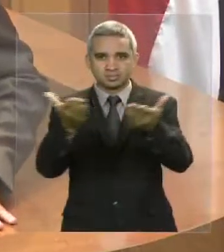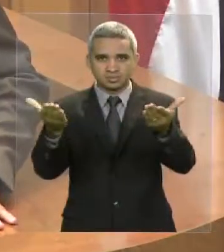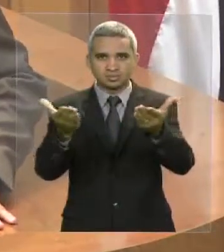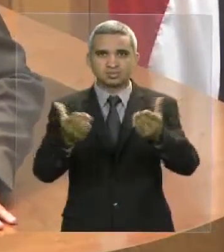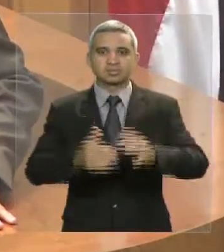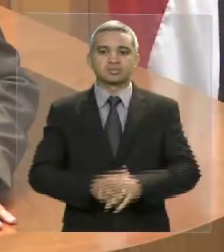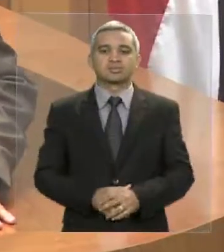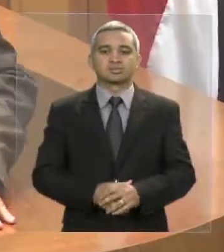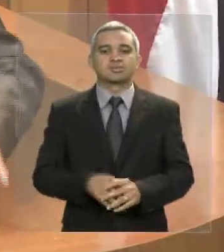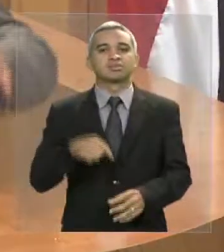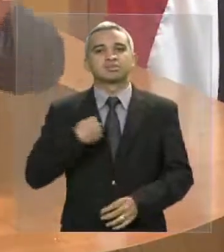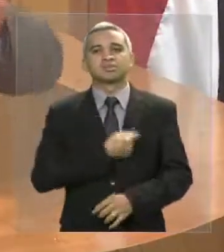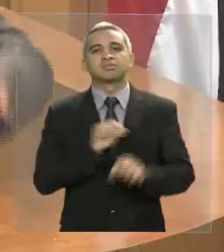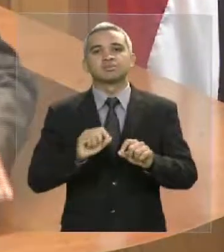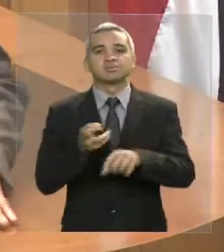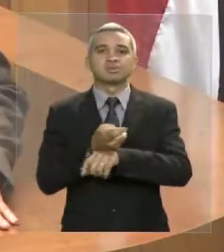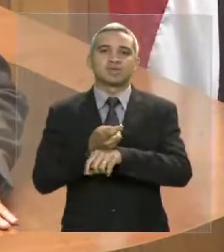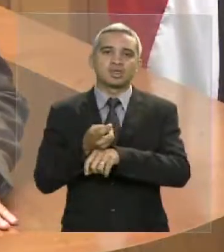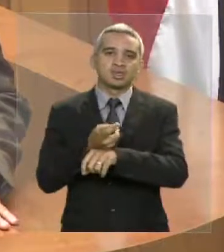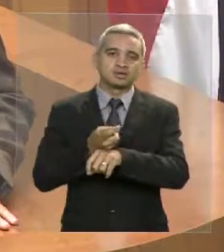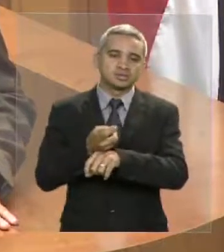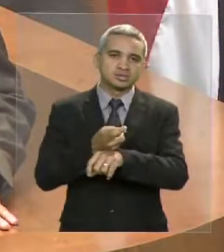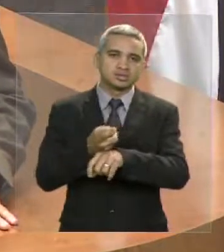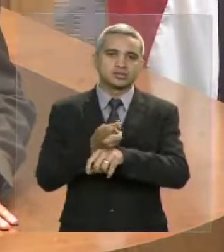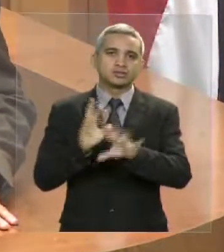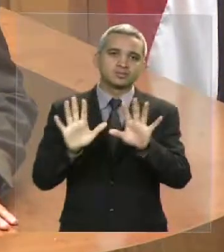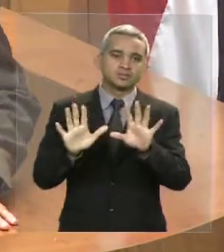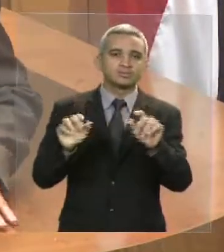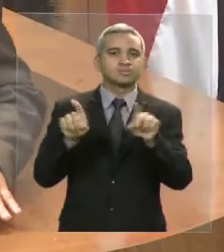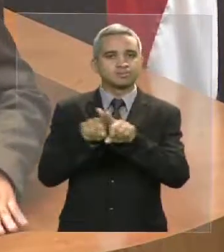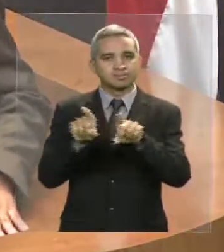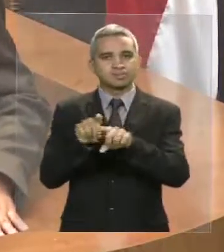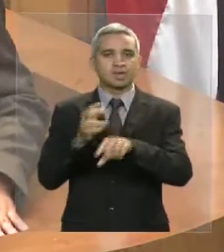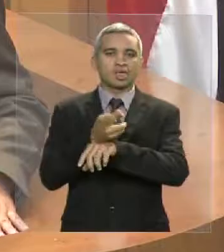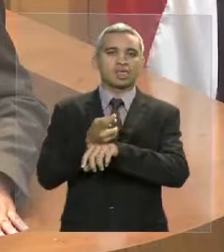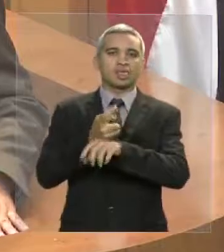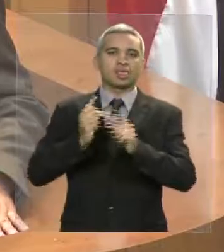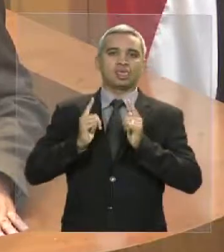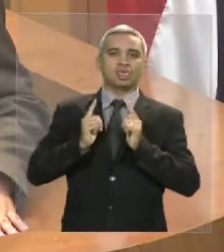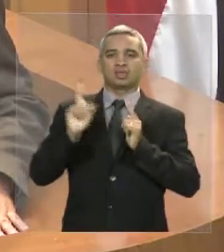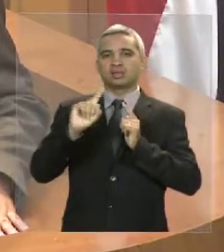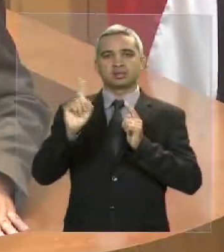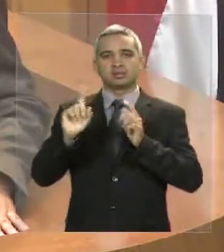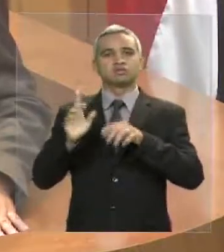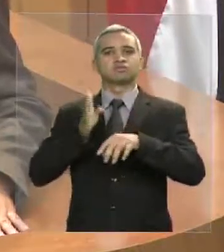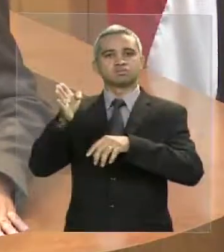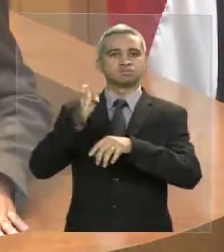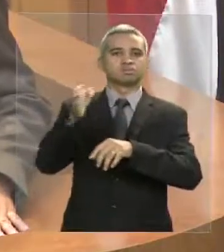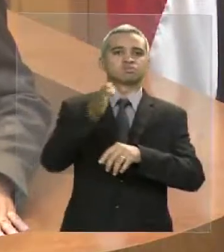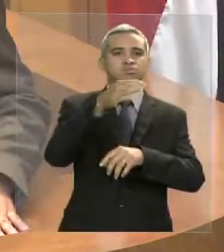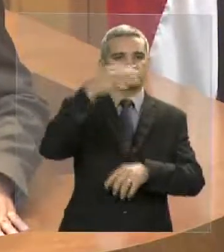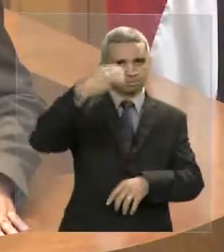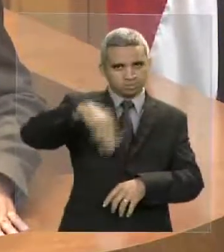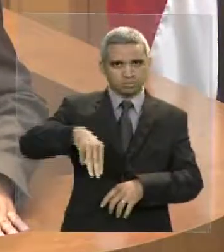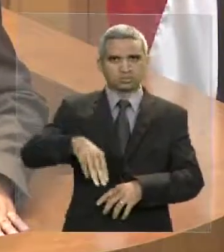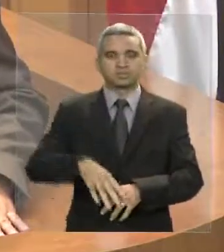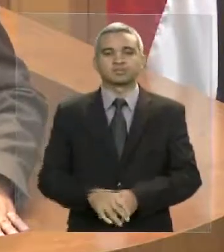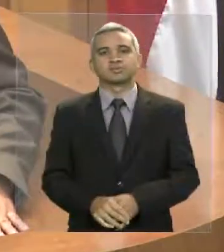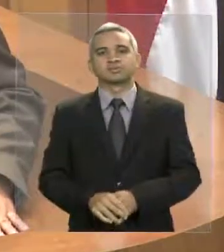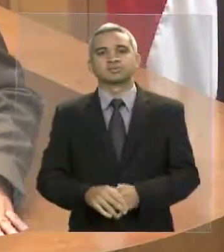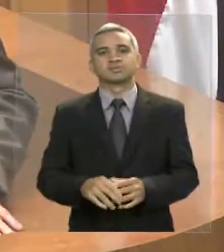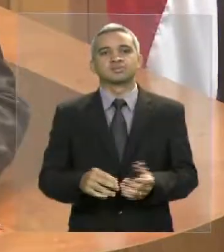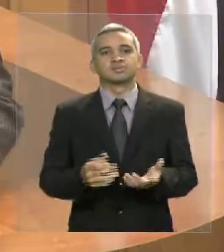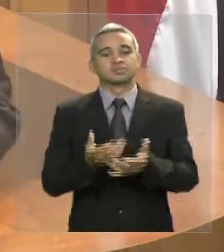dedicado sempre ao povo do Estado do Maranhão, cumprimentando a imprensa, a galeria, a todos os nobres parlamentares que estão aqui presentes